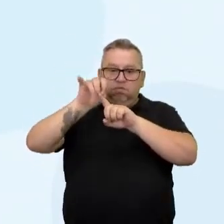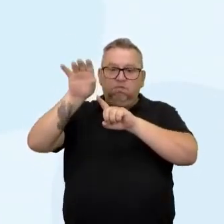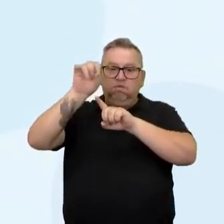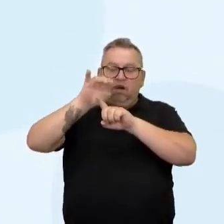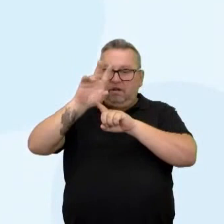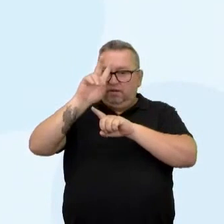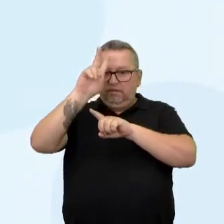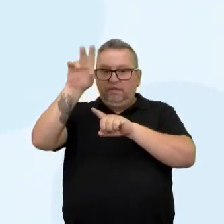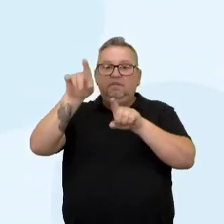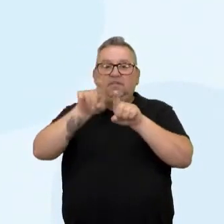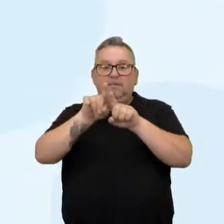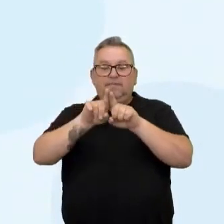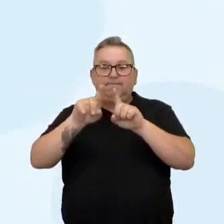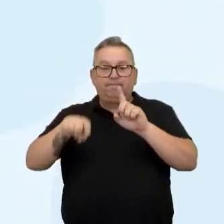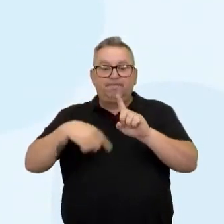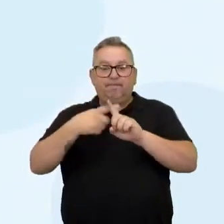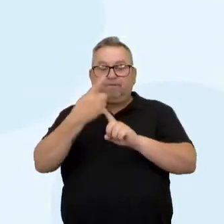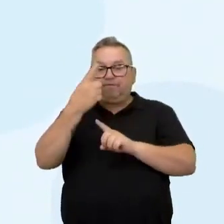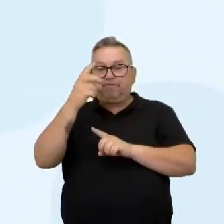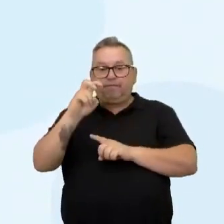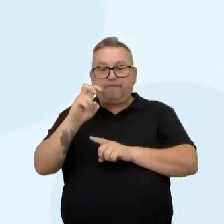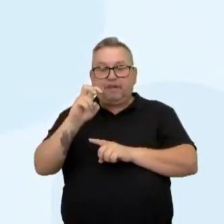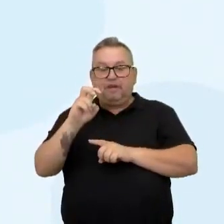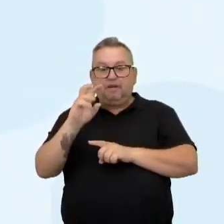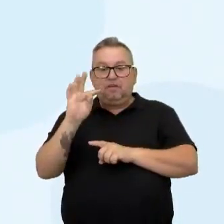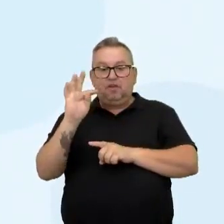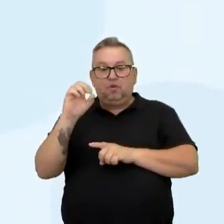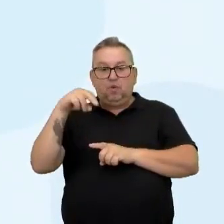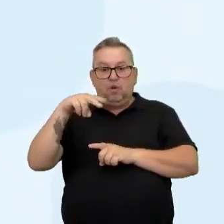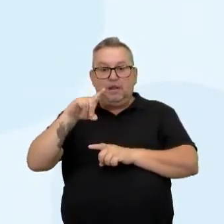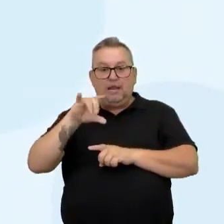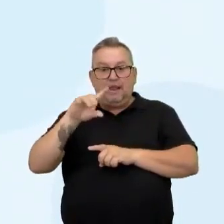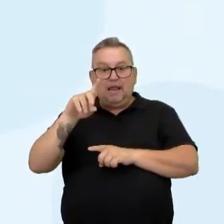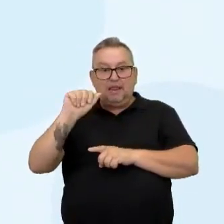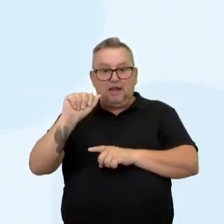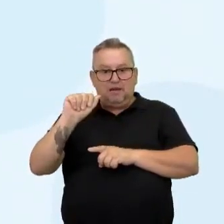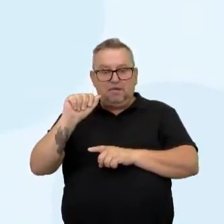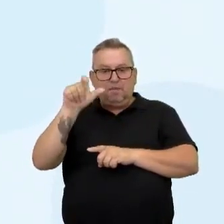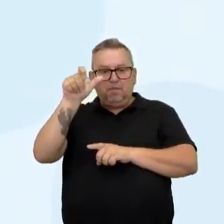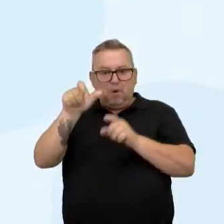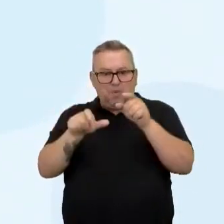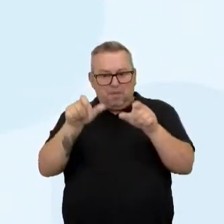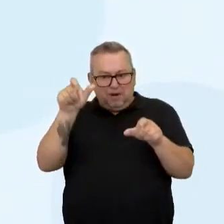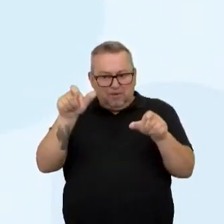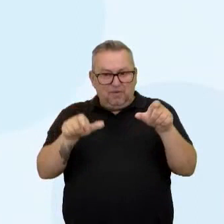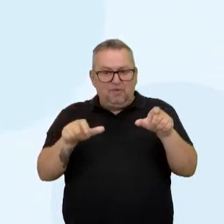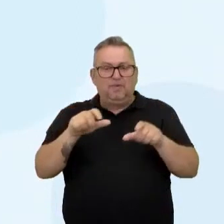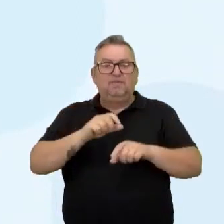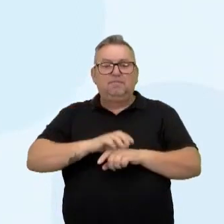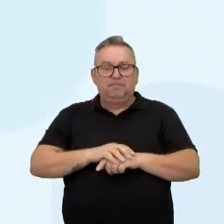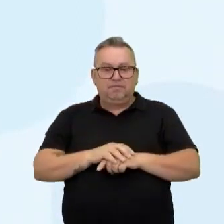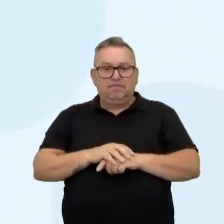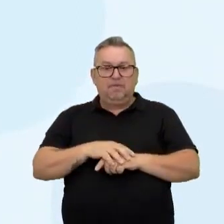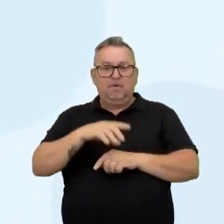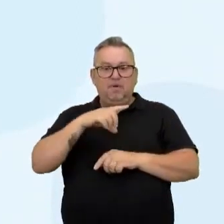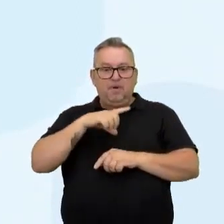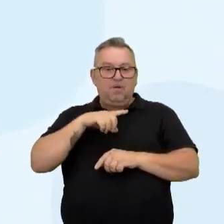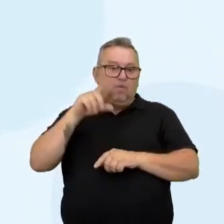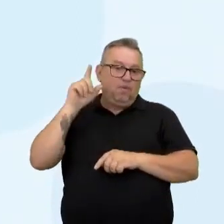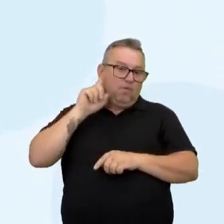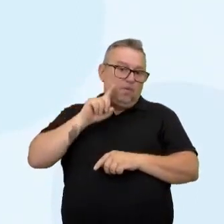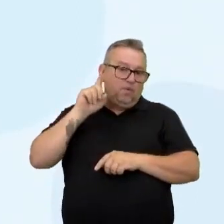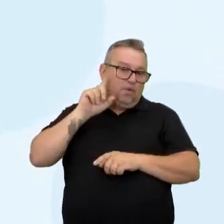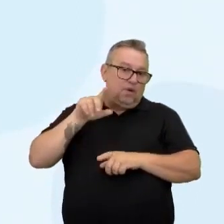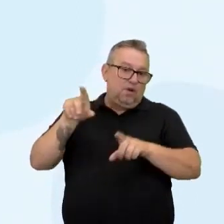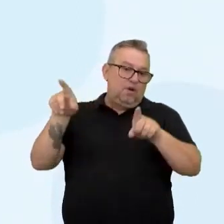elevado. Então, mais de 15 toneladas por habitante, né? Isso aí é um valor anual. Temos aí nos Estados Unidos